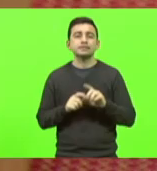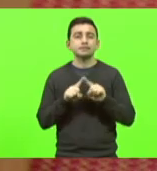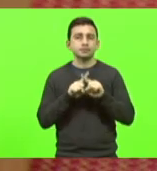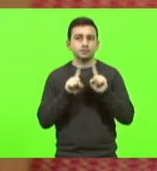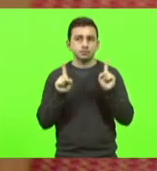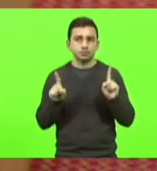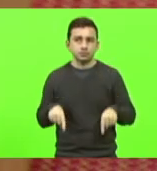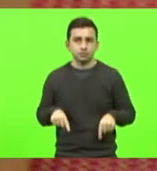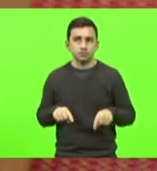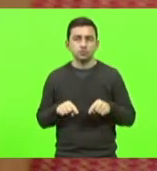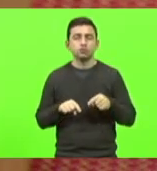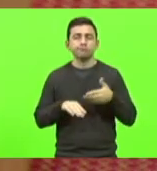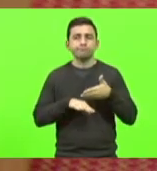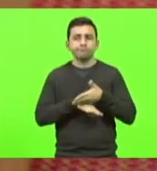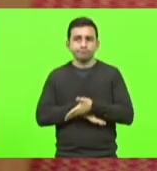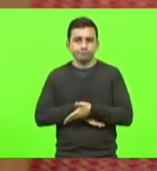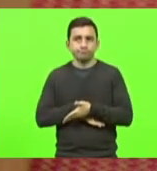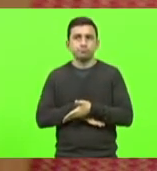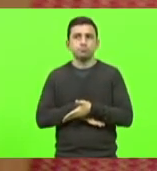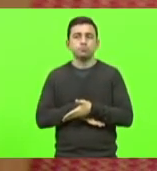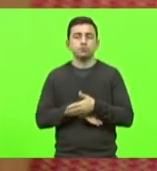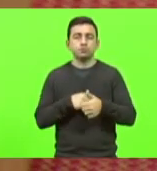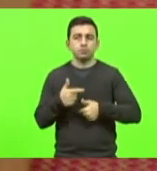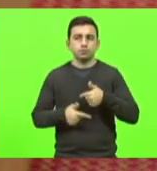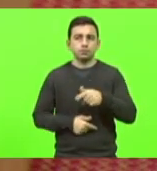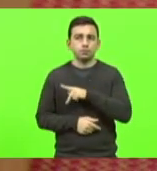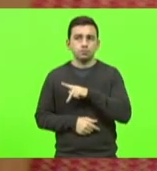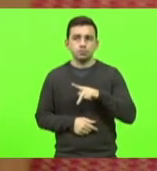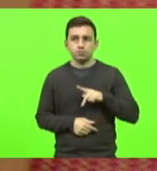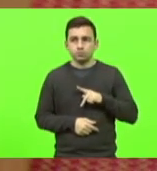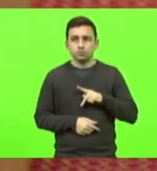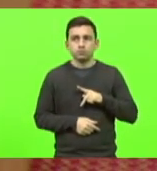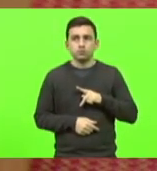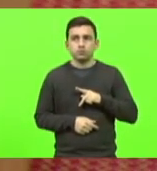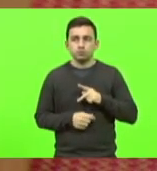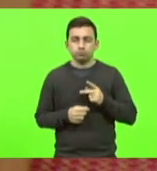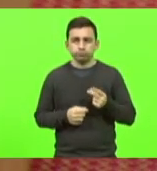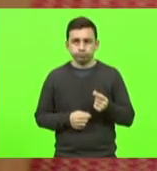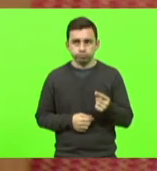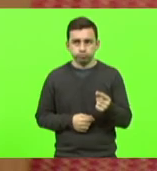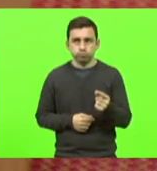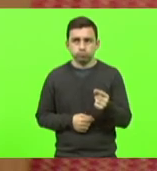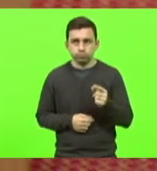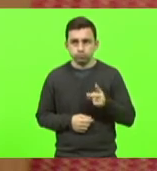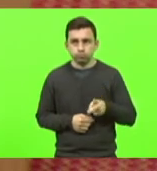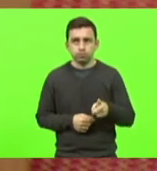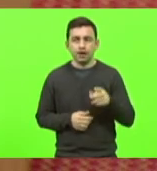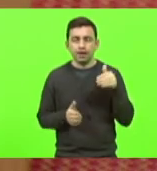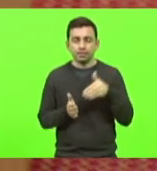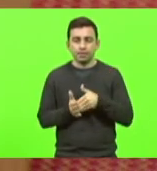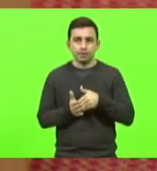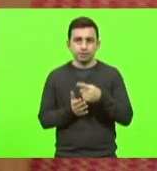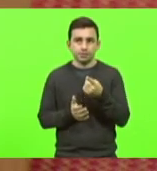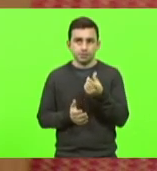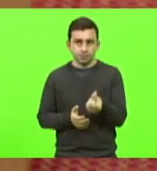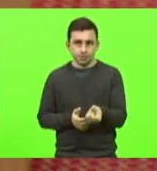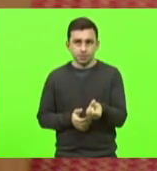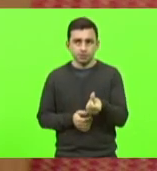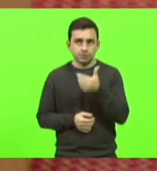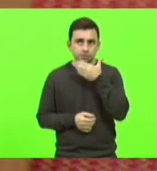que ingressaram no serviço público em cargo efetivo até 16 dezembro